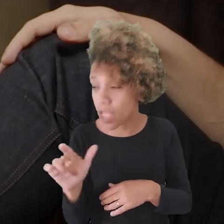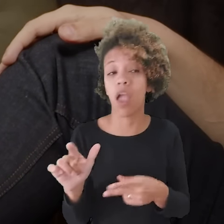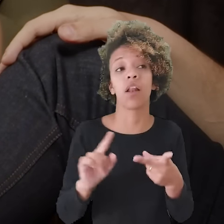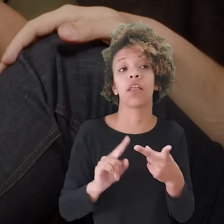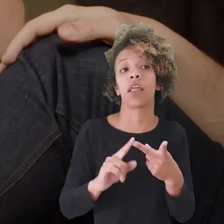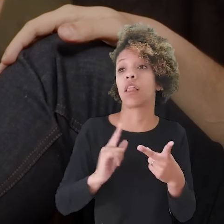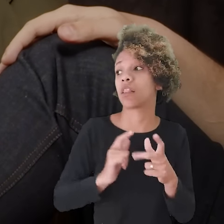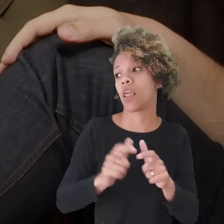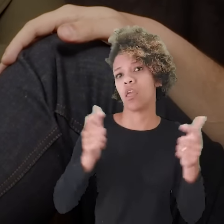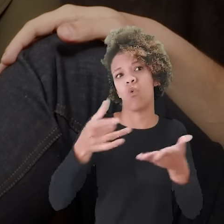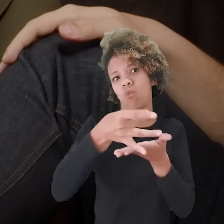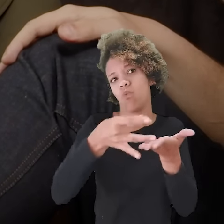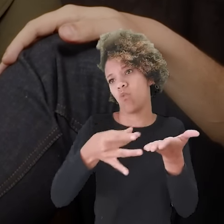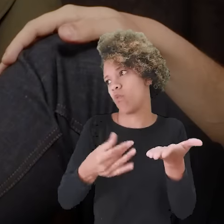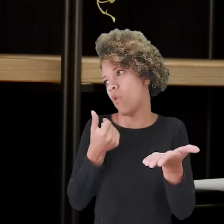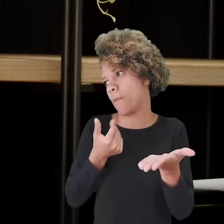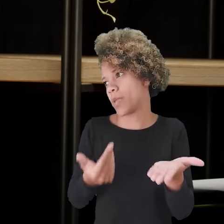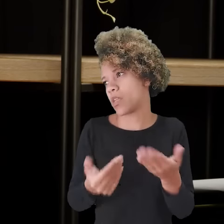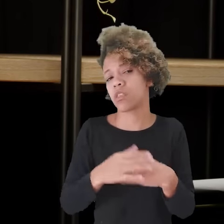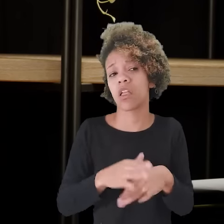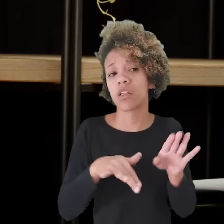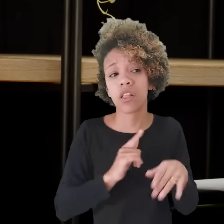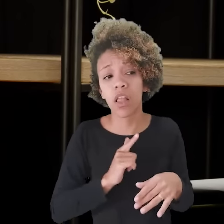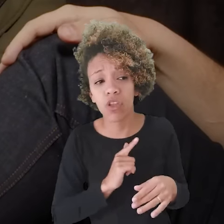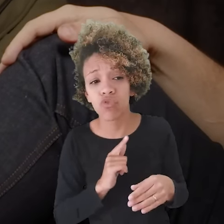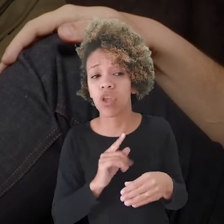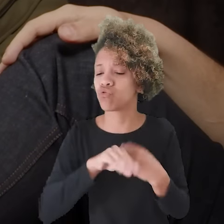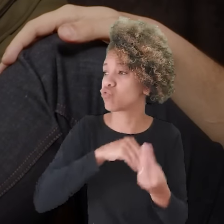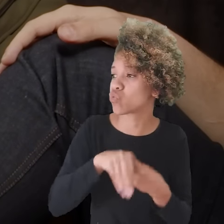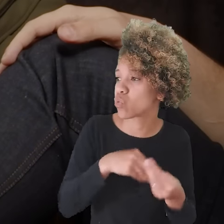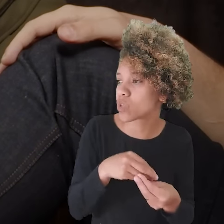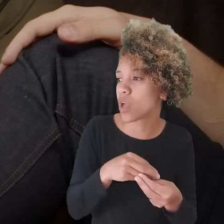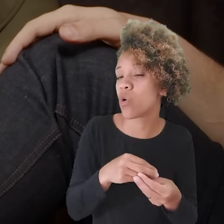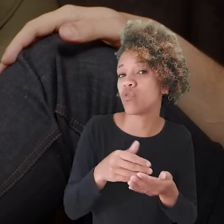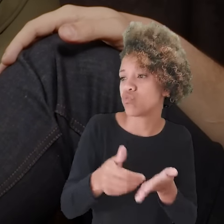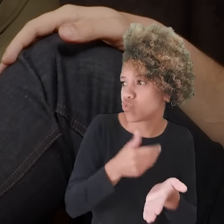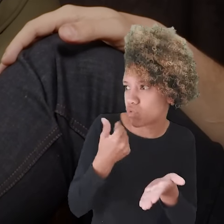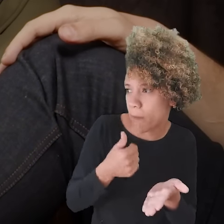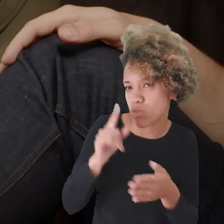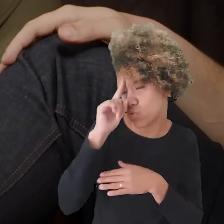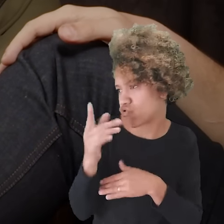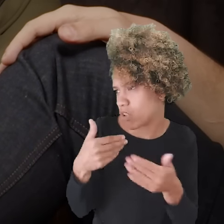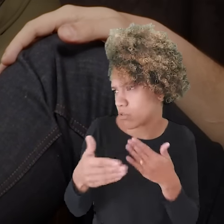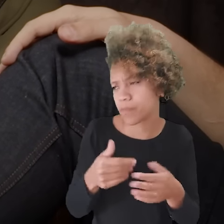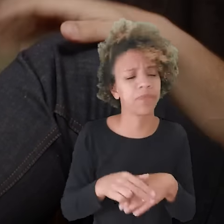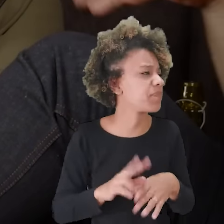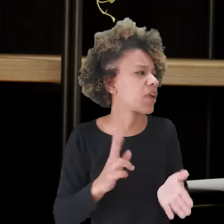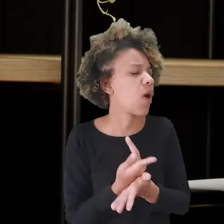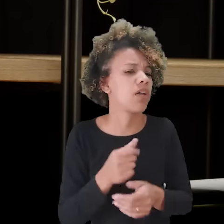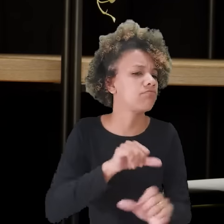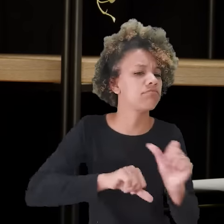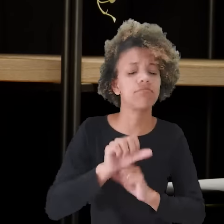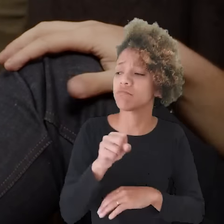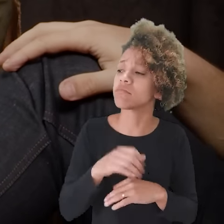e tem uma gama maior de petiscos ou às vezes até o cara faz aquela desconstrução lá dos Pratos que é da do dia sei lá tem